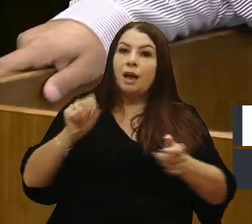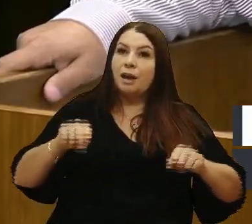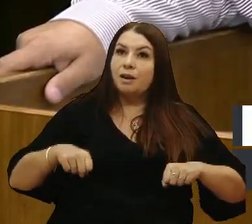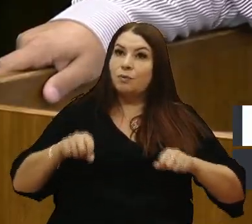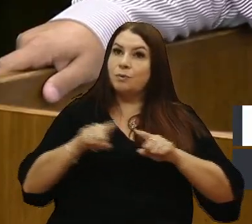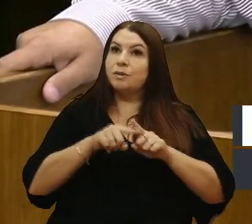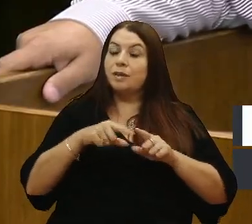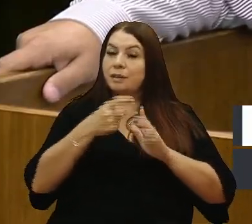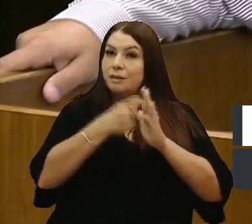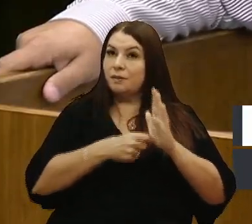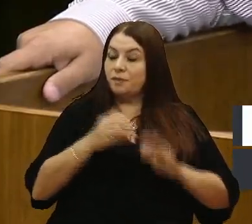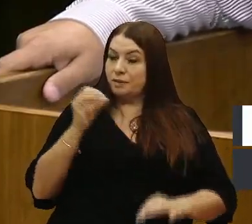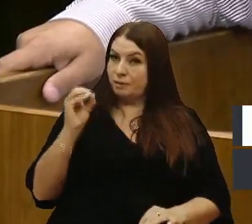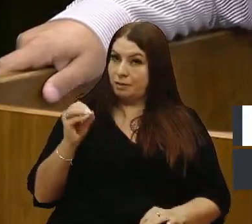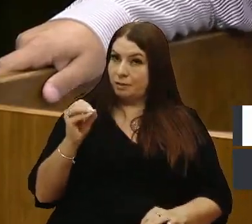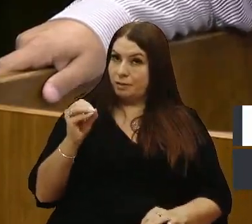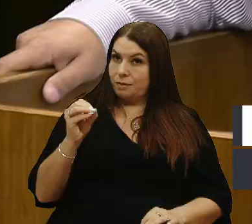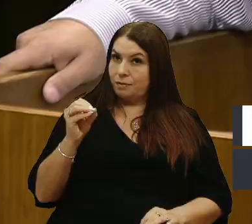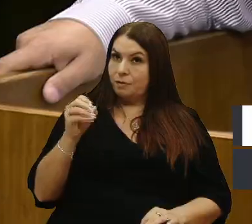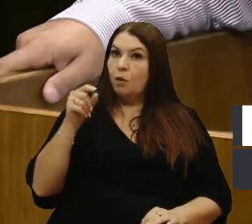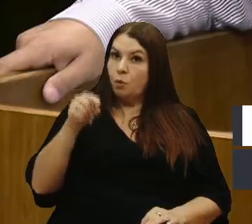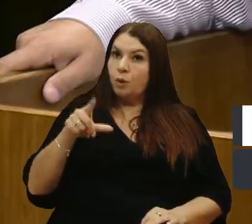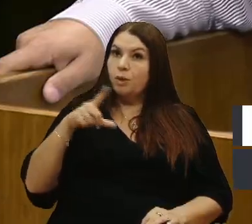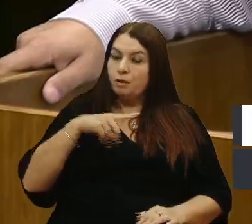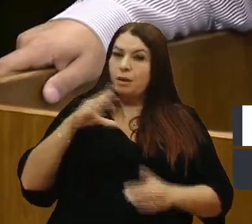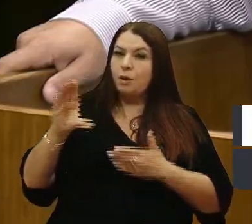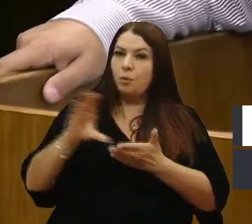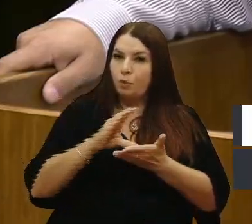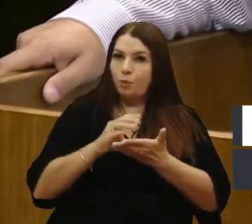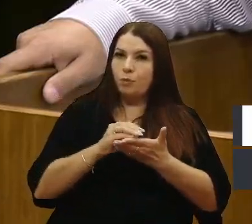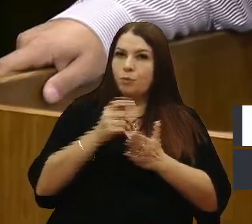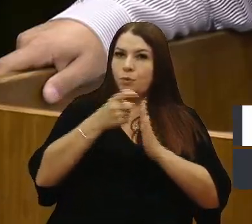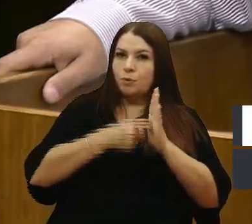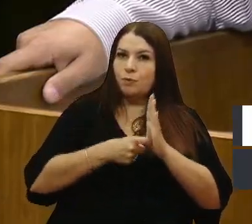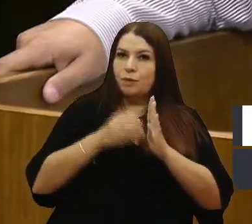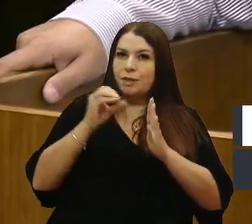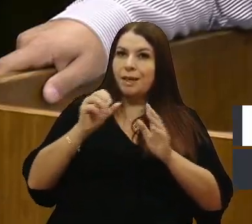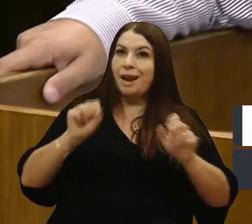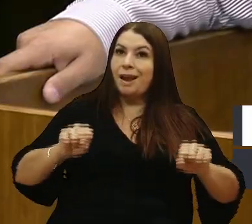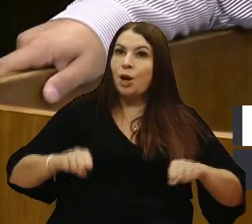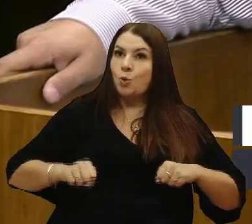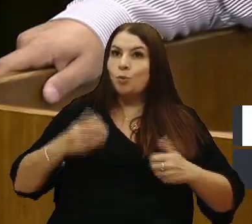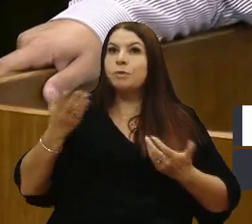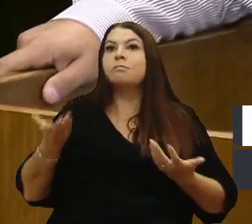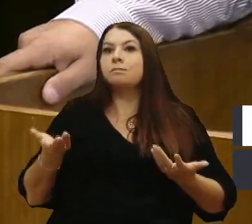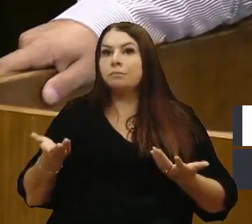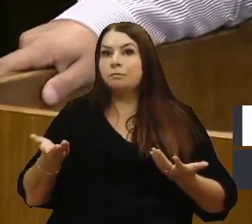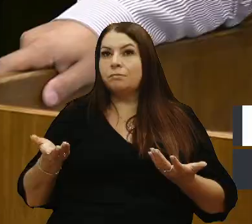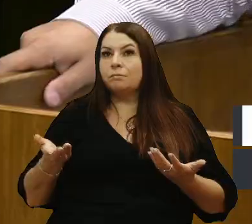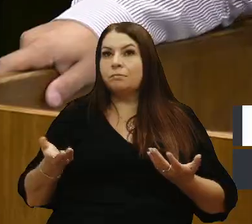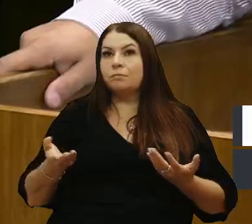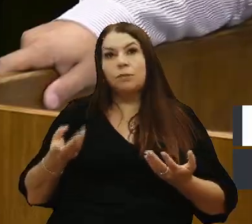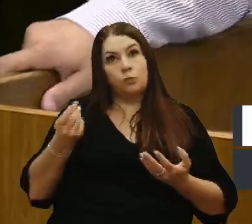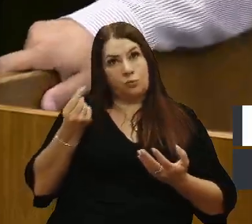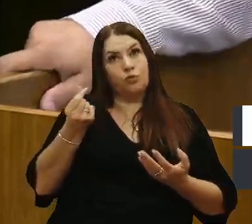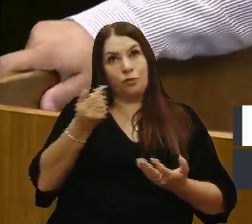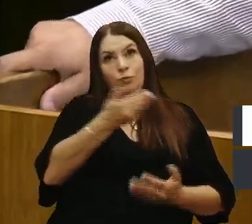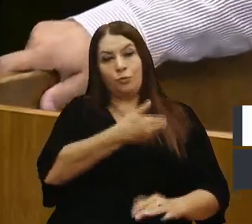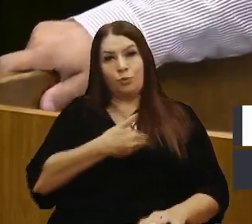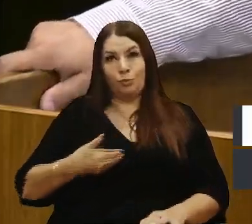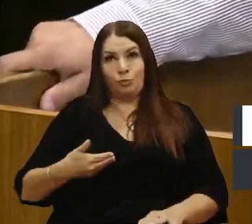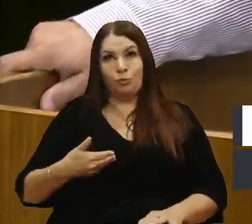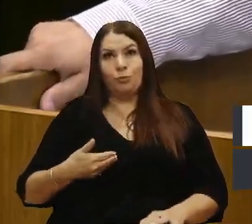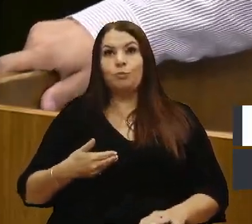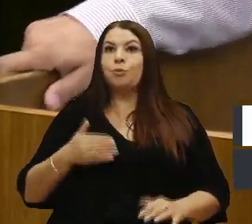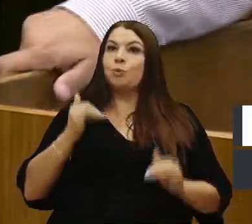tarifa zero. De onde sai o recurso para a tarifa zero de Canoas? Dos cofres públicos, porque